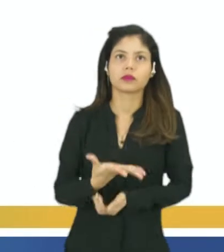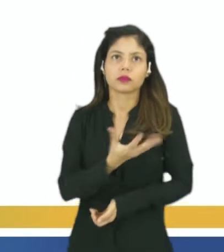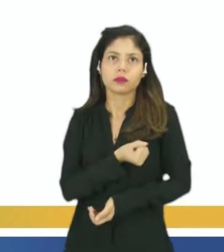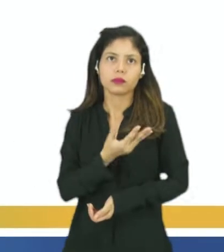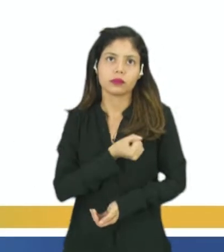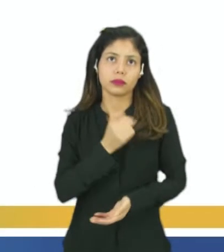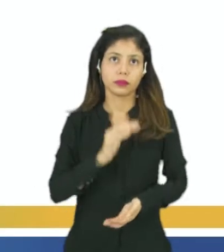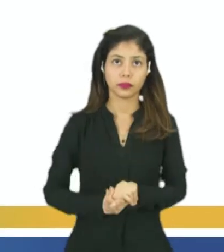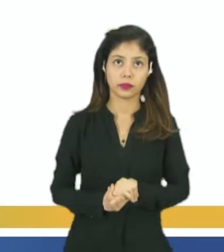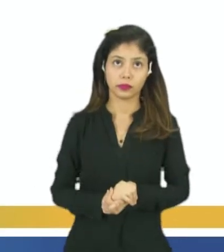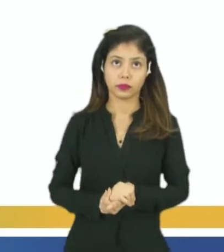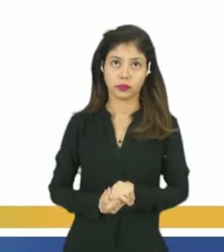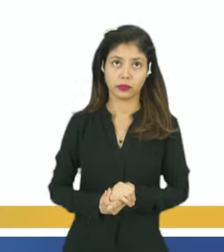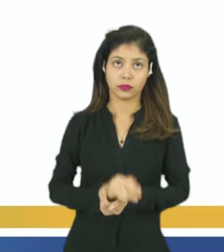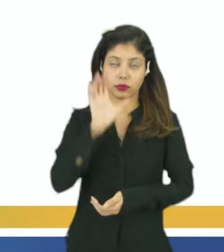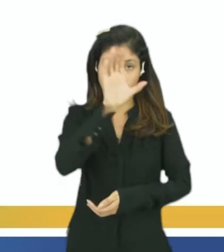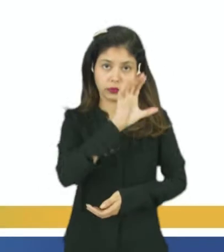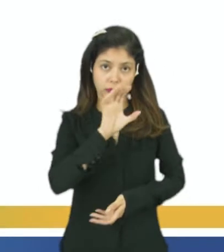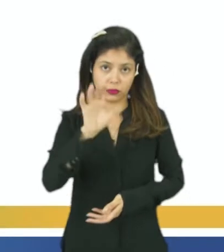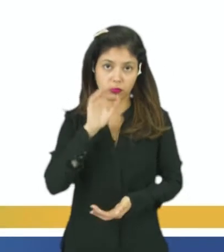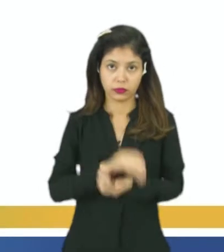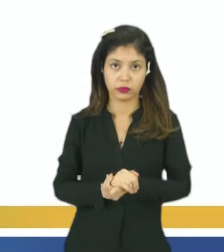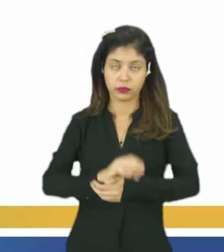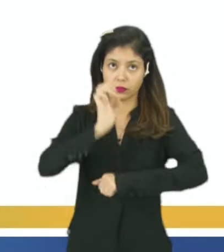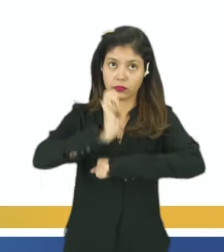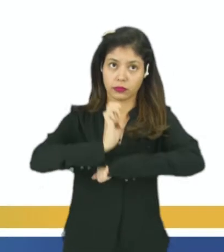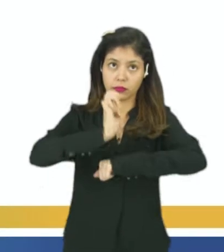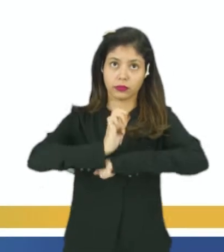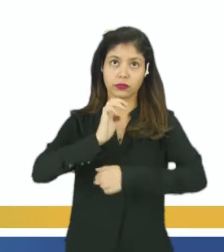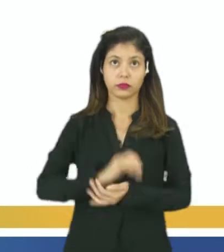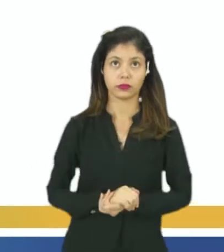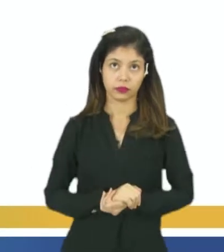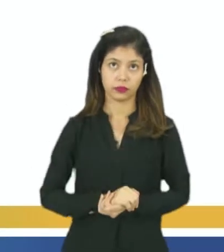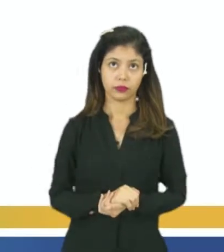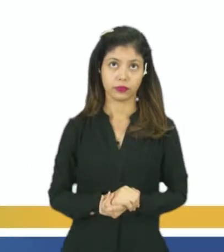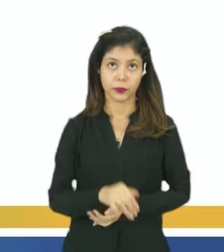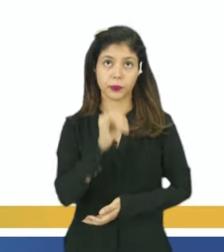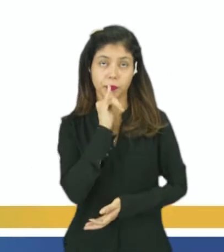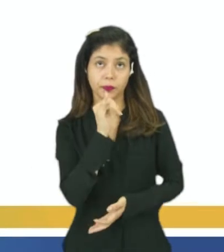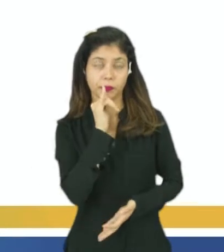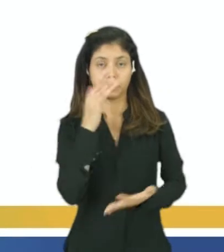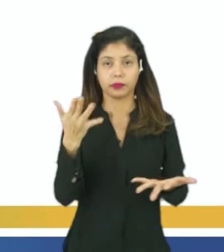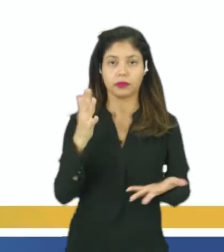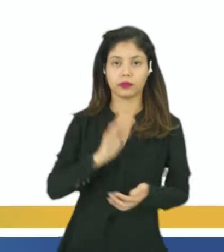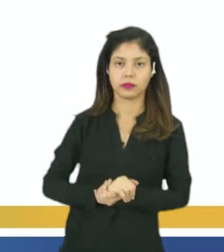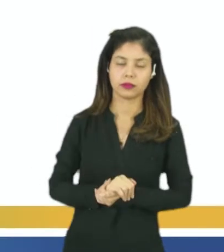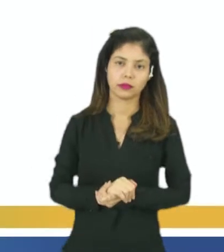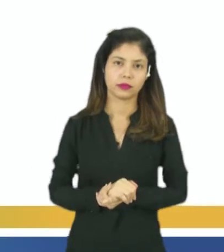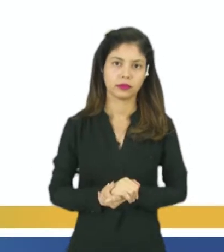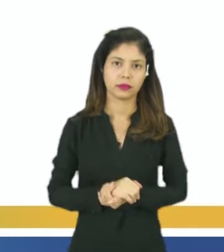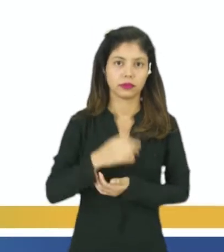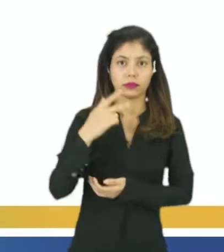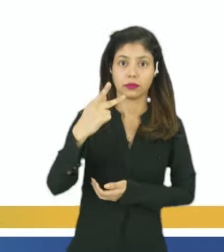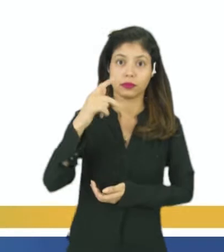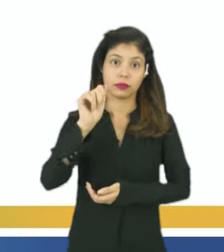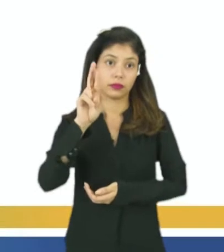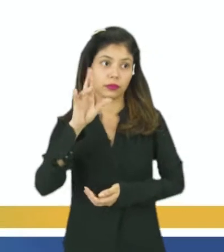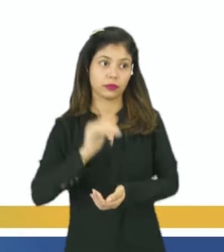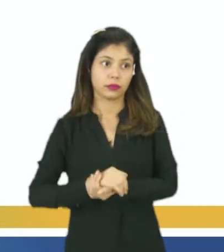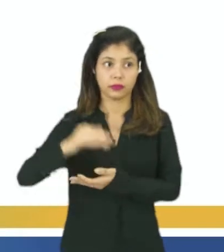números de comunidades remanescentes de quilombos por estados. Por exemplo, no Pará a gente vai